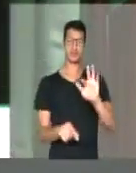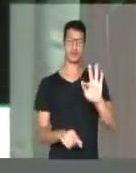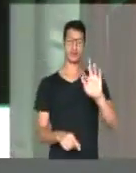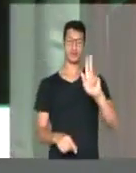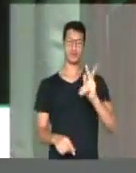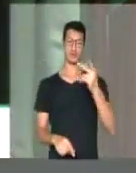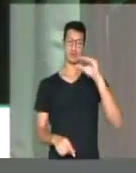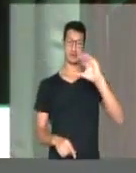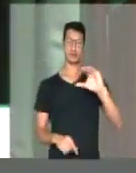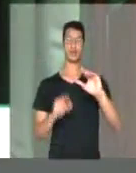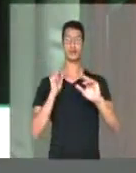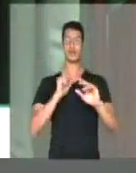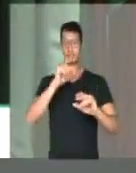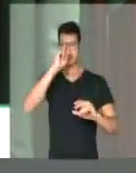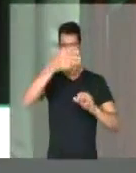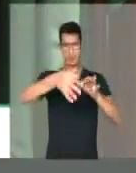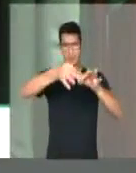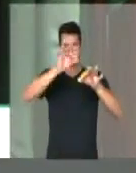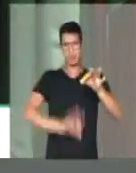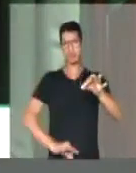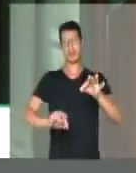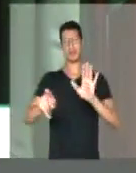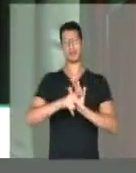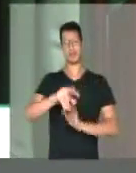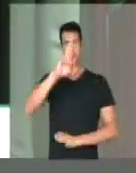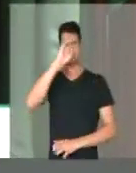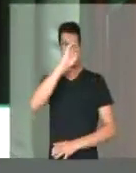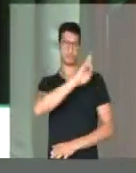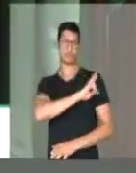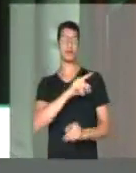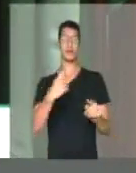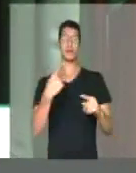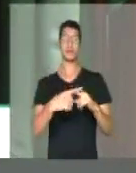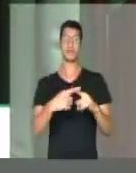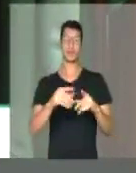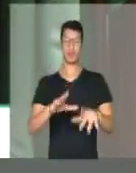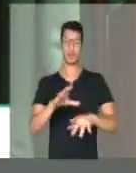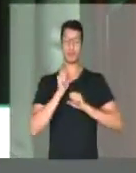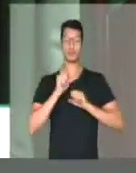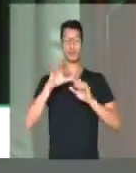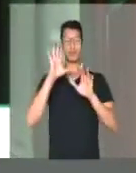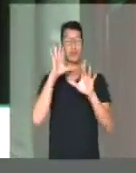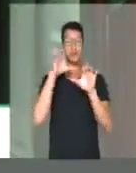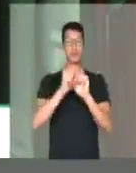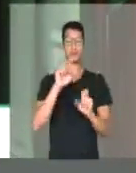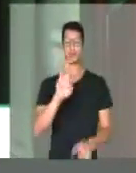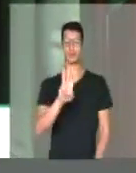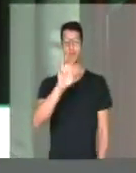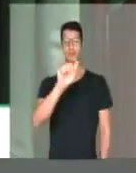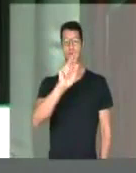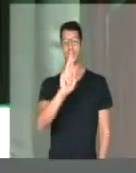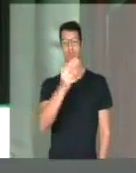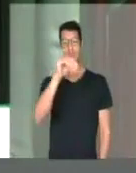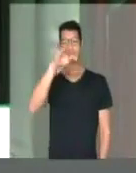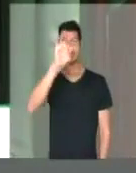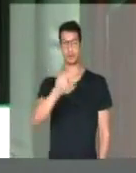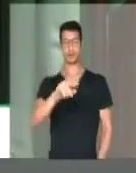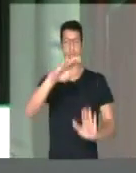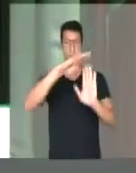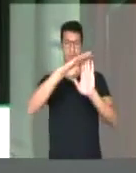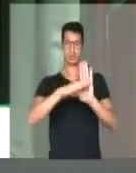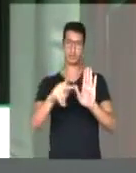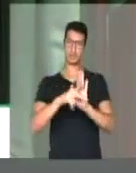essa fase em que ele mandou rasgar sua obra crítica, porque adotou o consenso de Washington como agenda para o